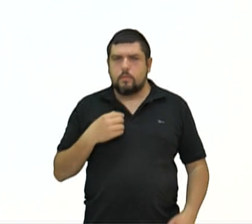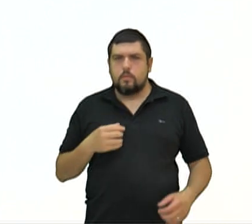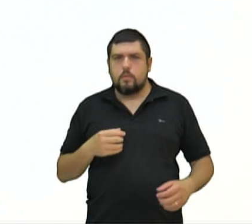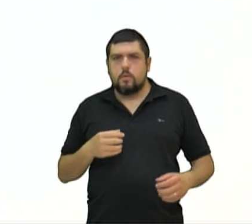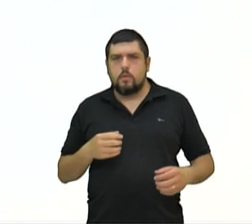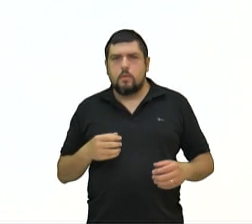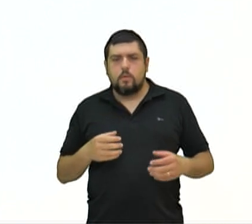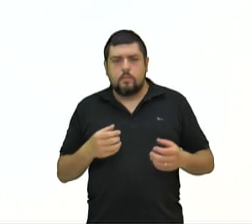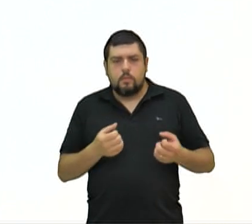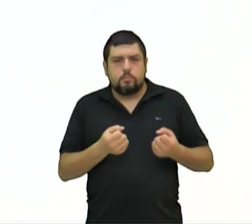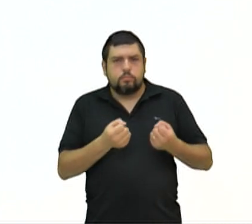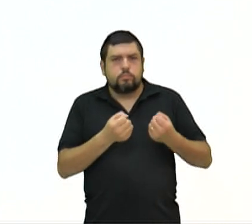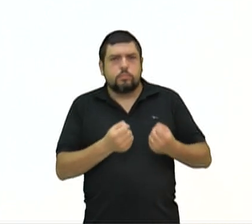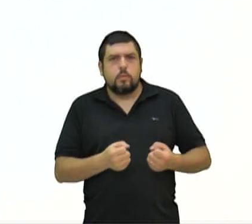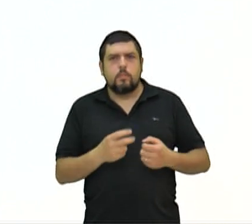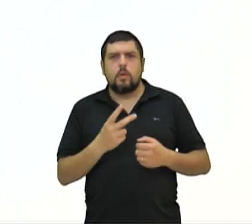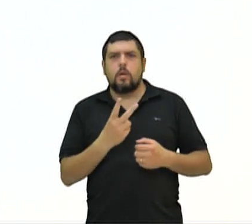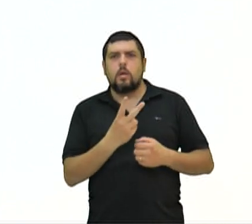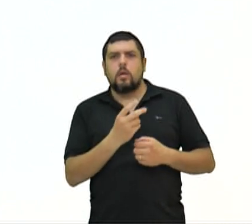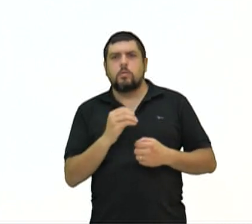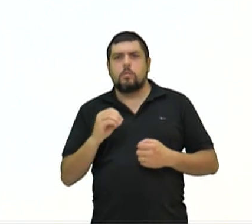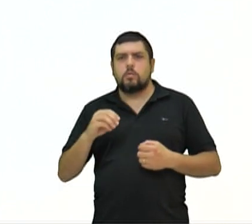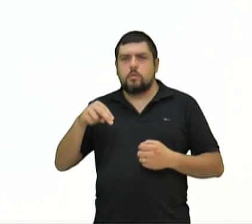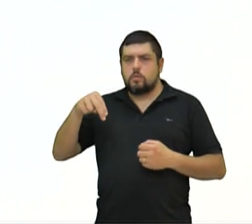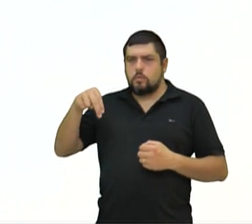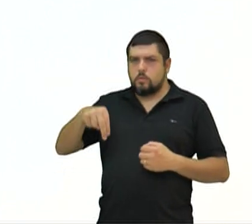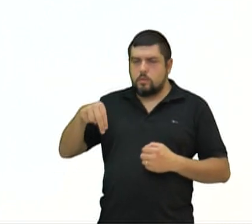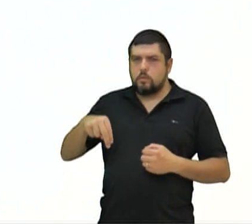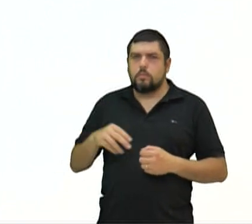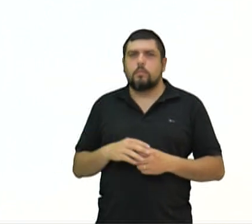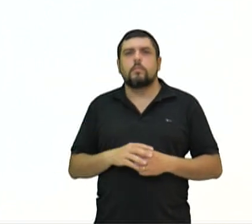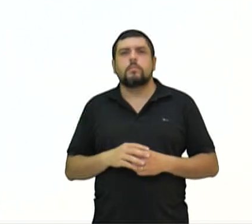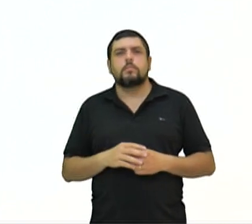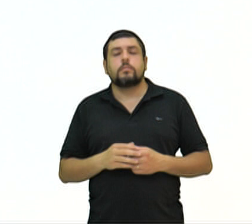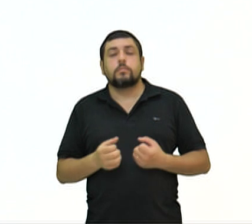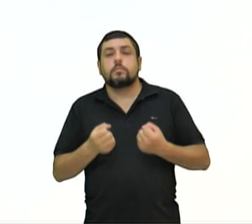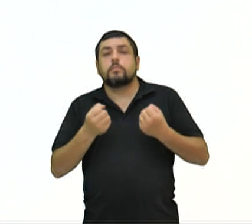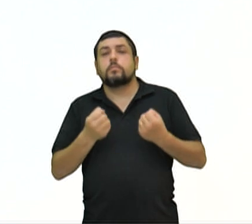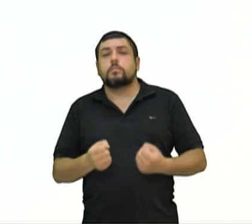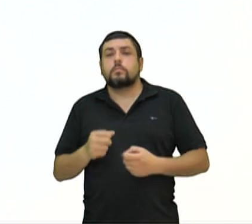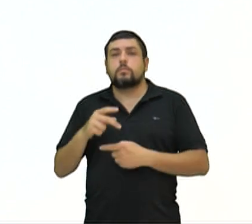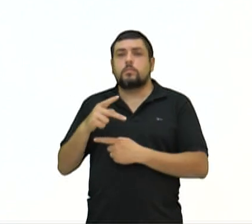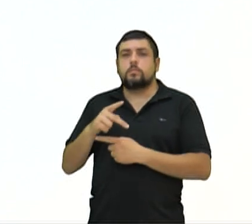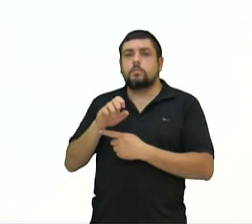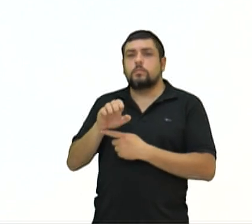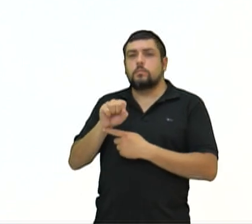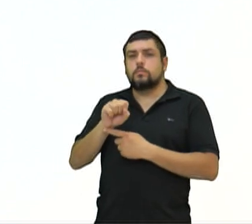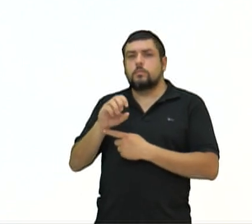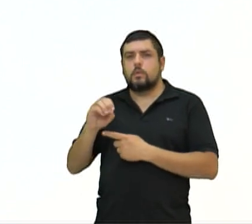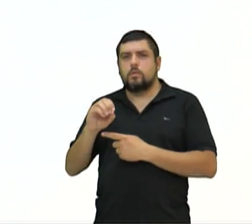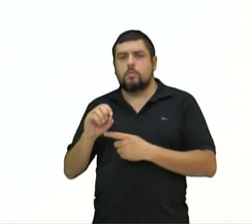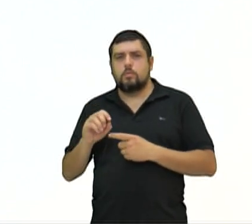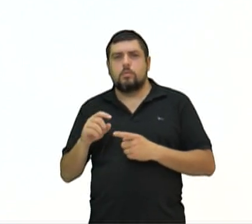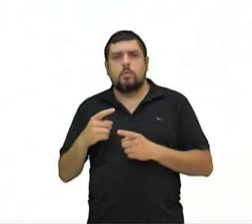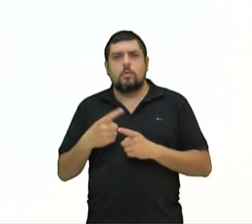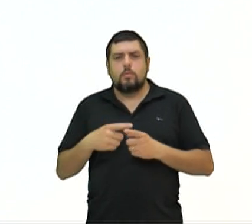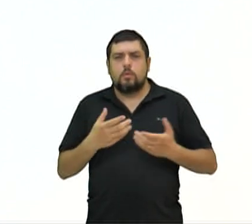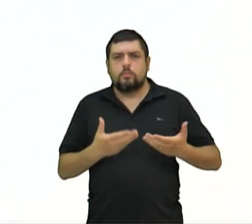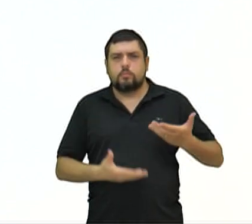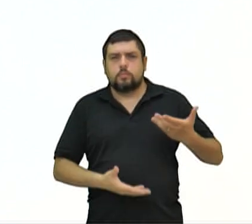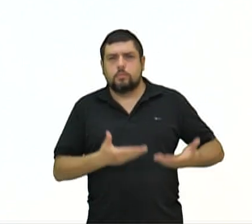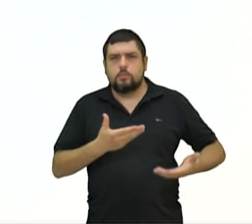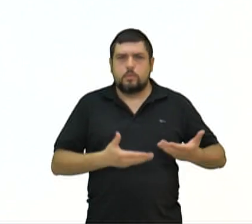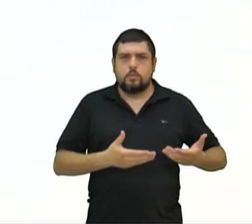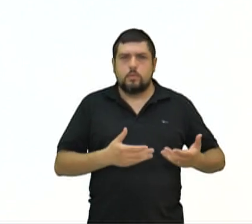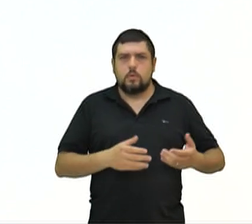200 newtons, certo? Eu estou colocando como peso, tá, pessoal? Porque a gente tem que lembrar que massa não é peso. Peso é uma